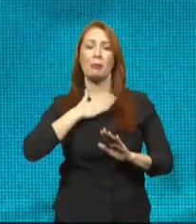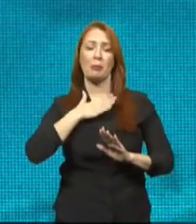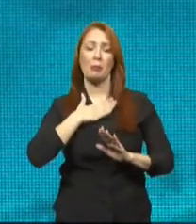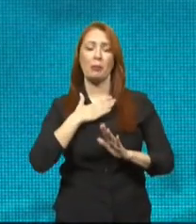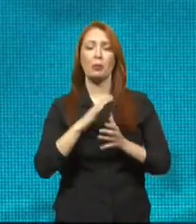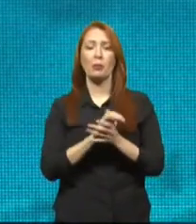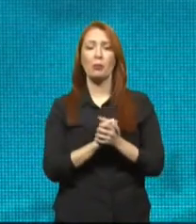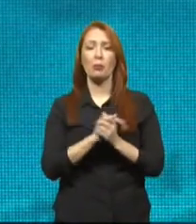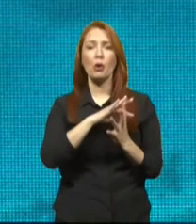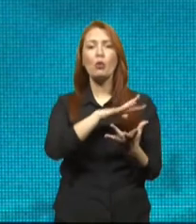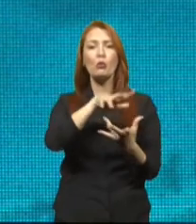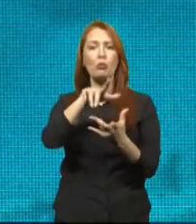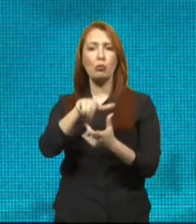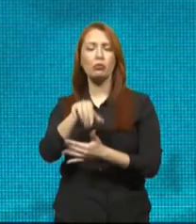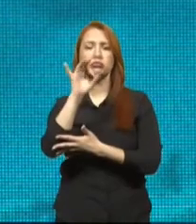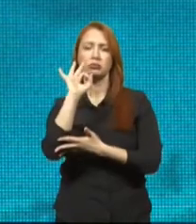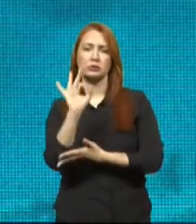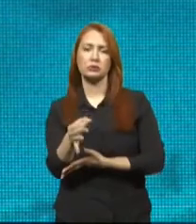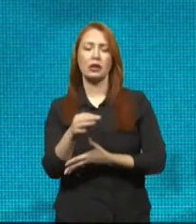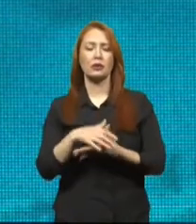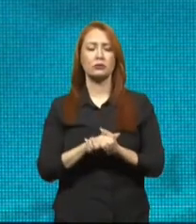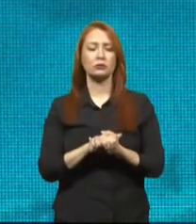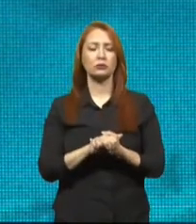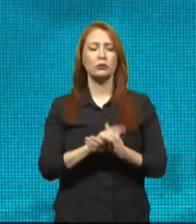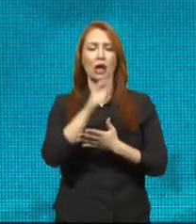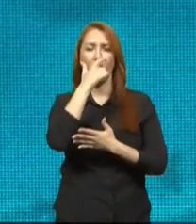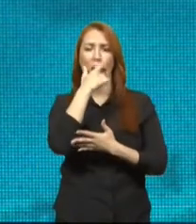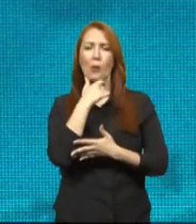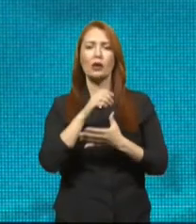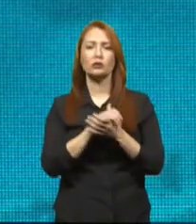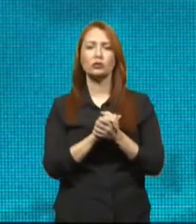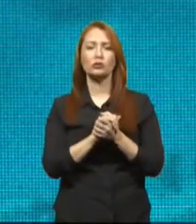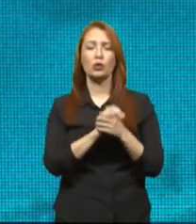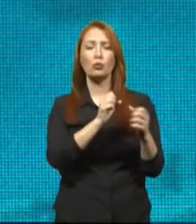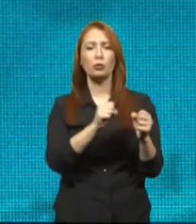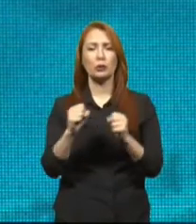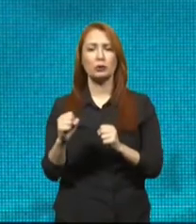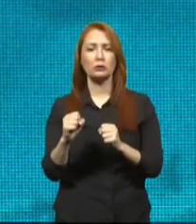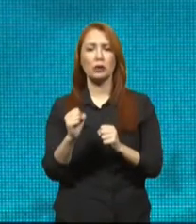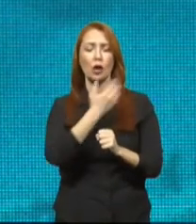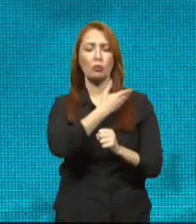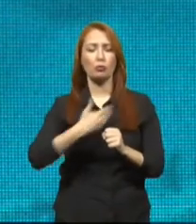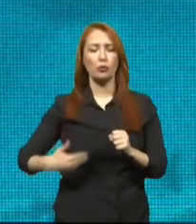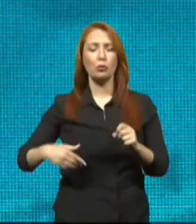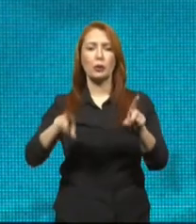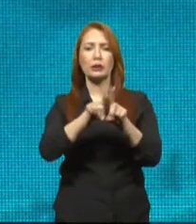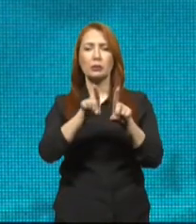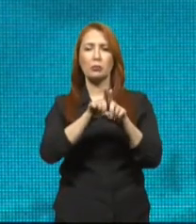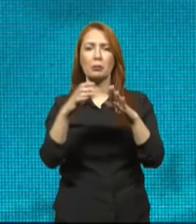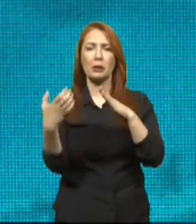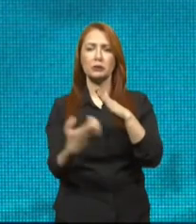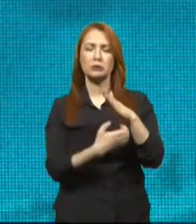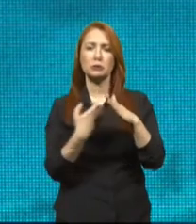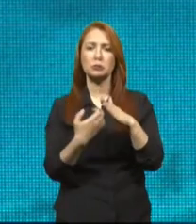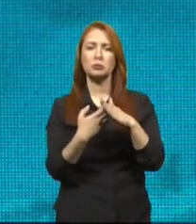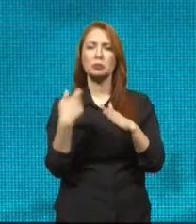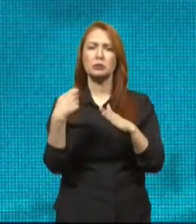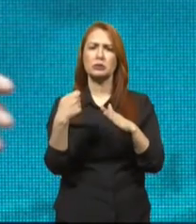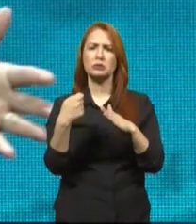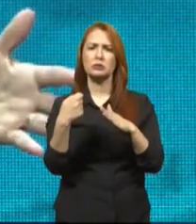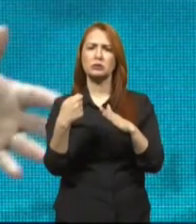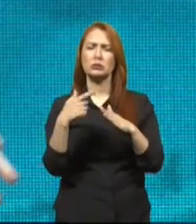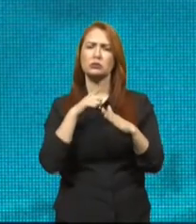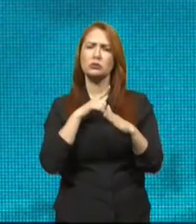a sociedade, deveriam estar de mãos dadas para poder fazer com que isso realmente seja uma